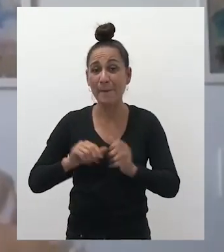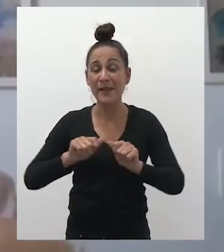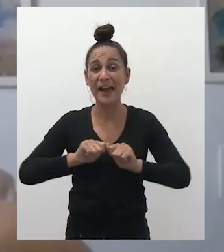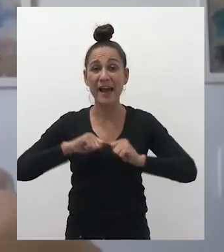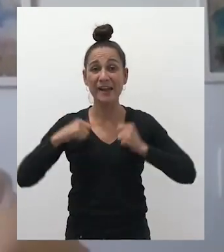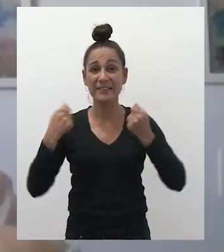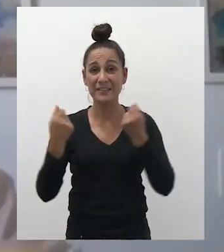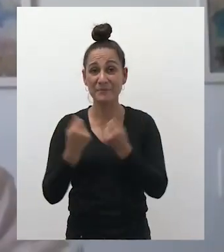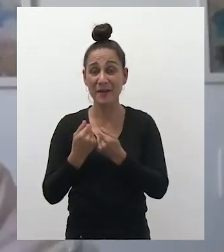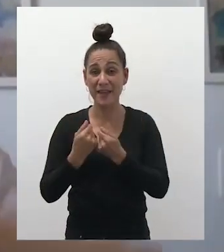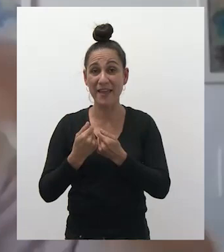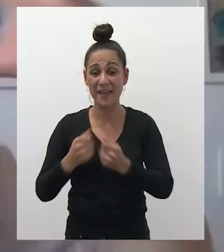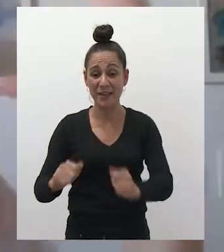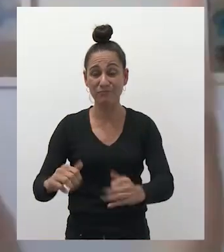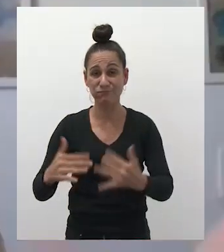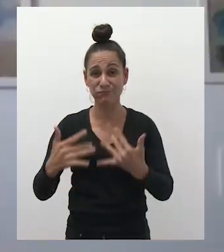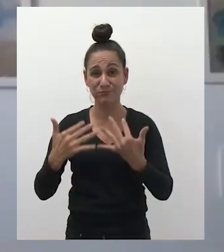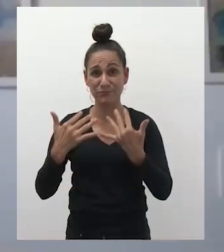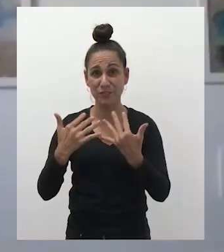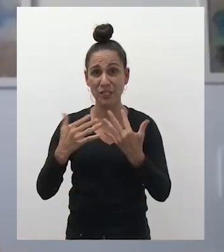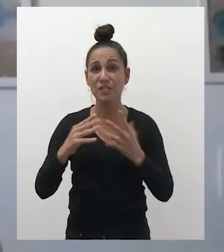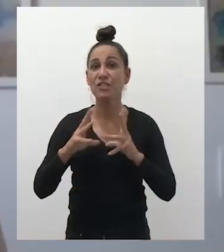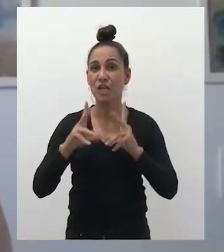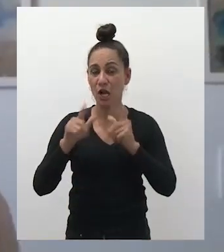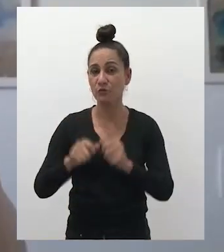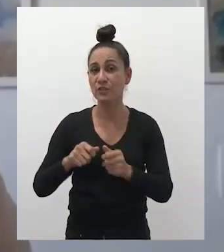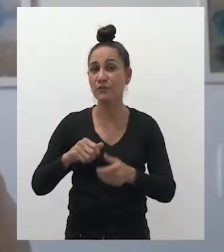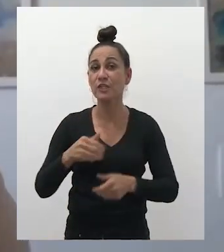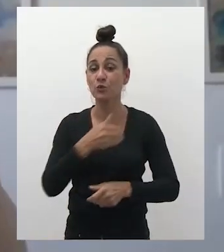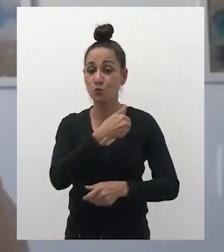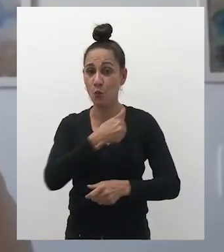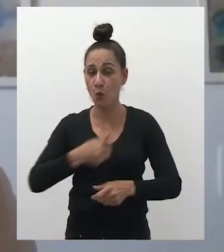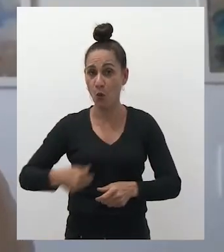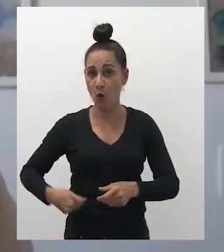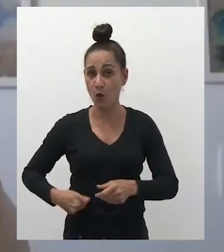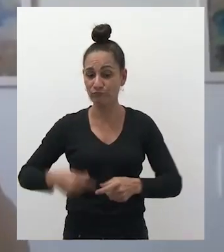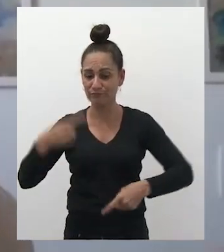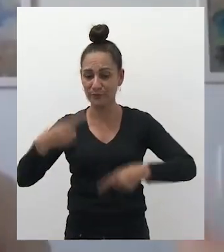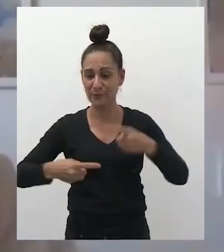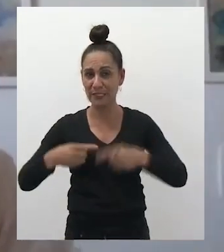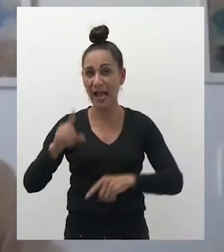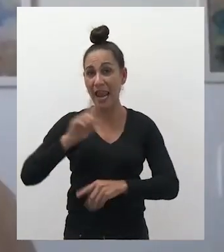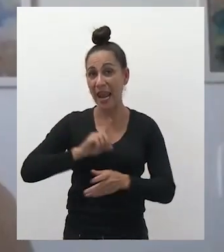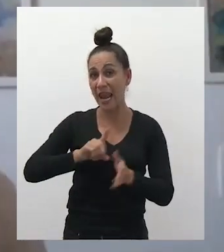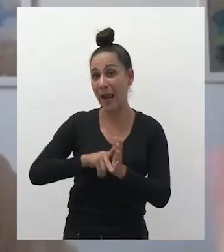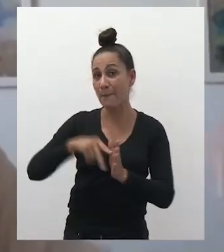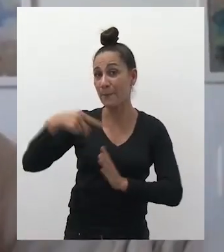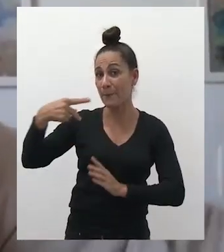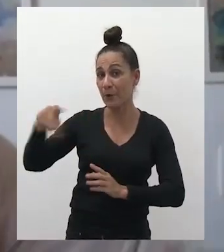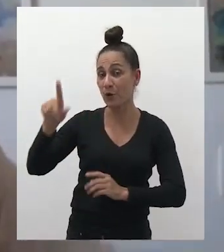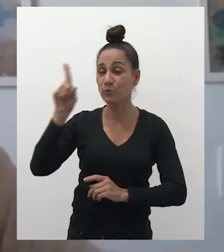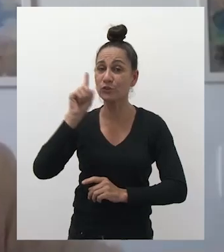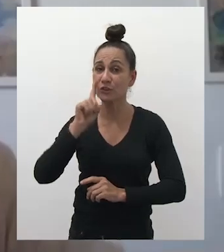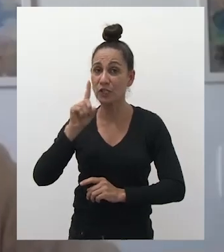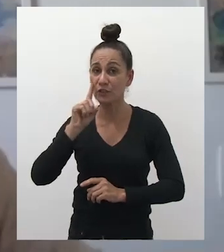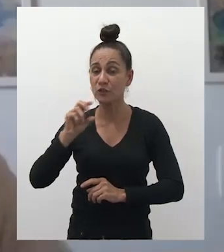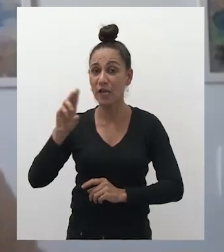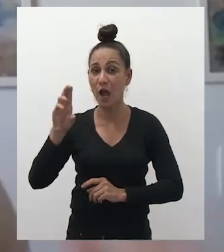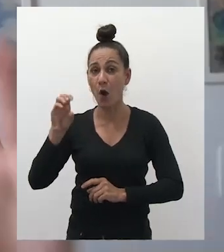se fosse um órgão parlamentar das Nações Unidas, né, da Organização das Nações Unidas, da